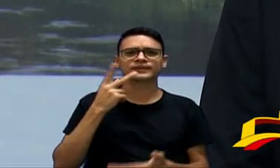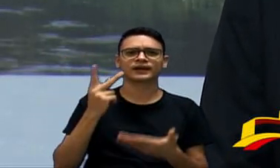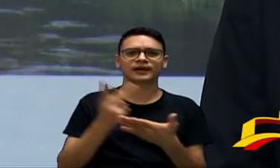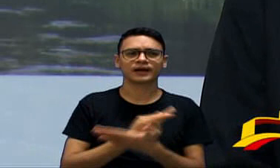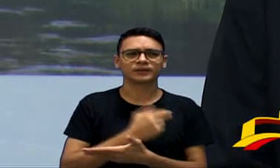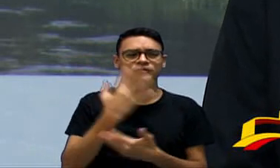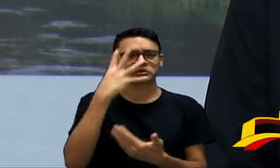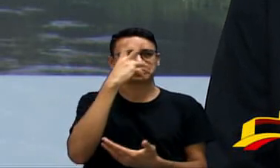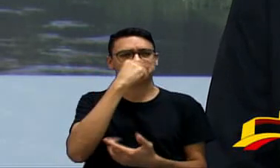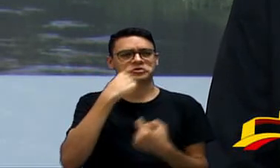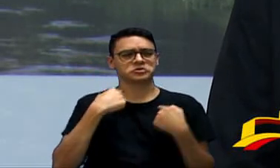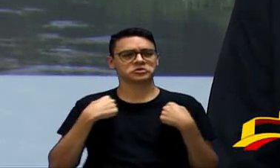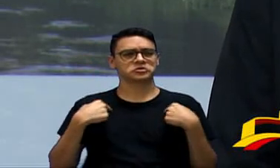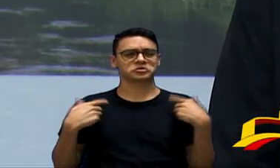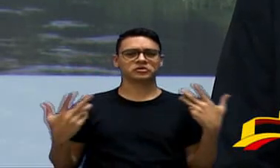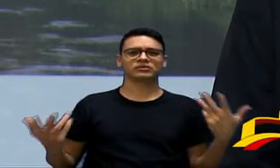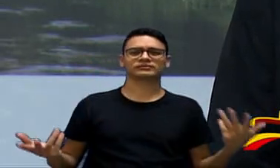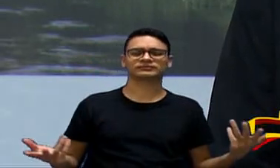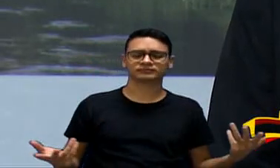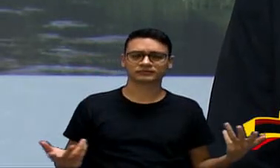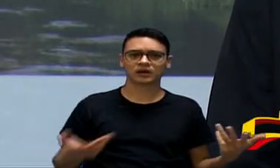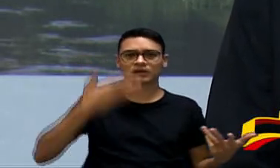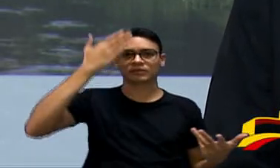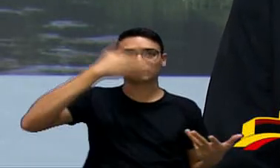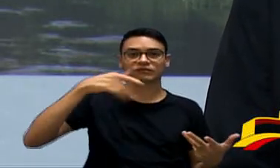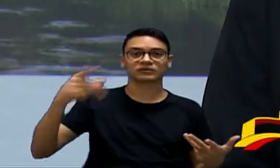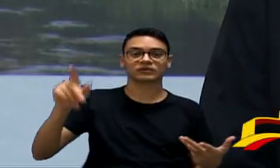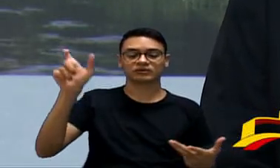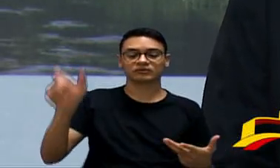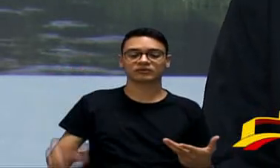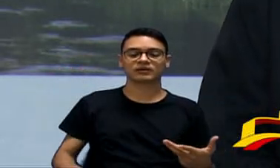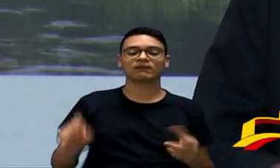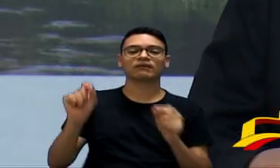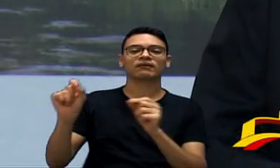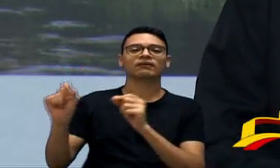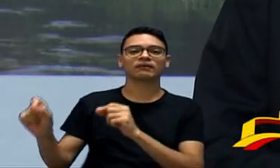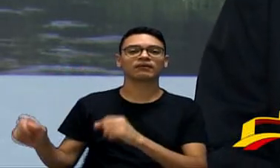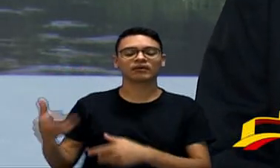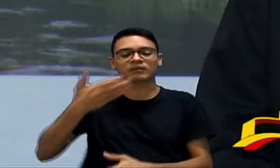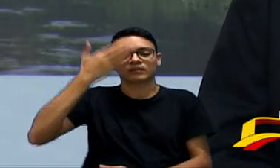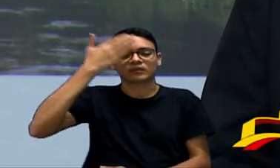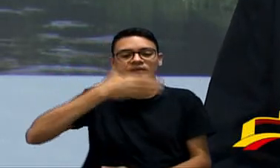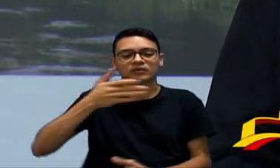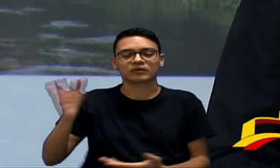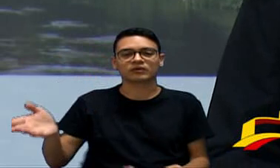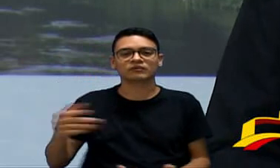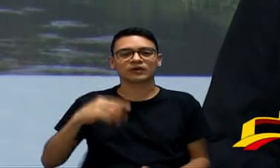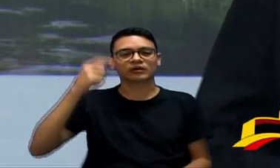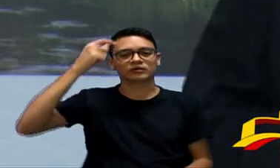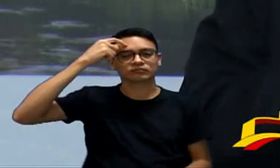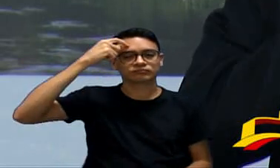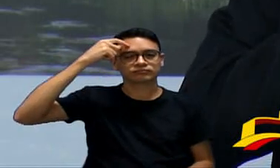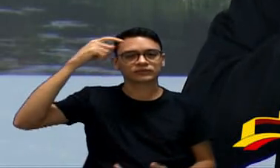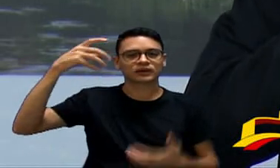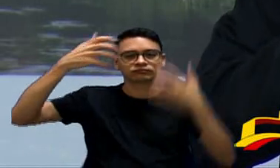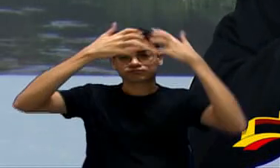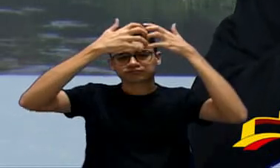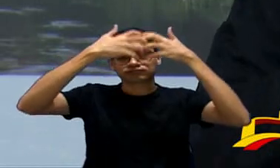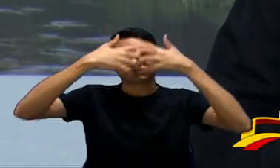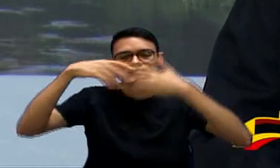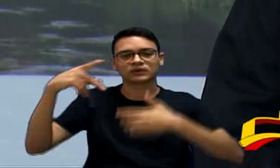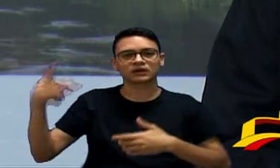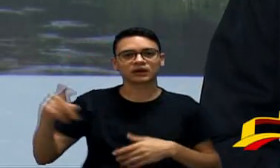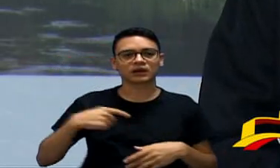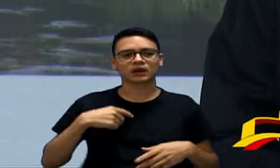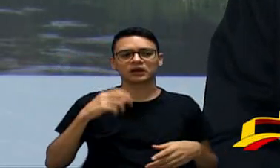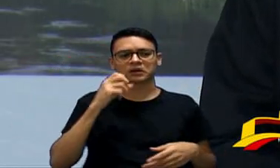acha bonito. Isso só prova quem é. Isso só prova o que pensa, só prova a intelectualidade do cidadão. Mas aí, senhor presidente, prometo